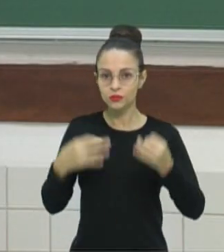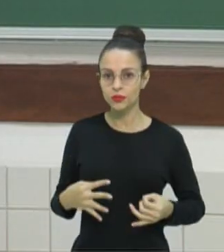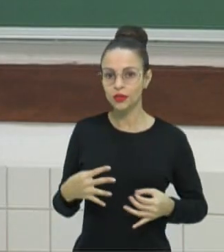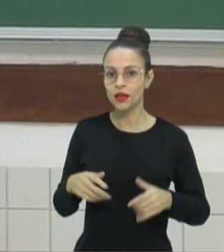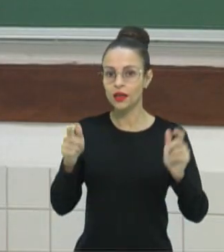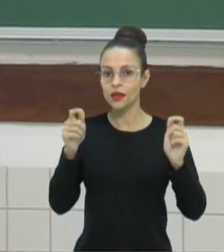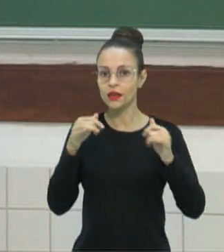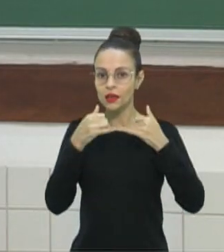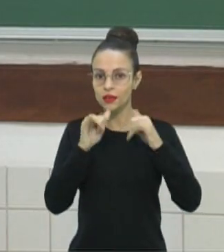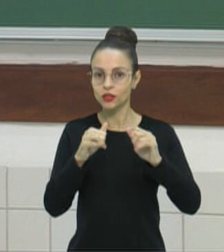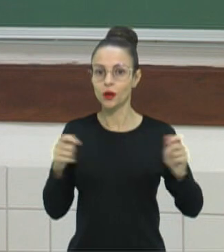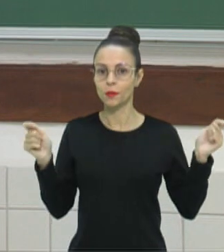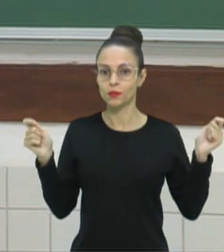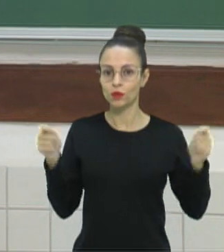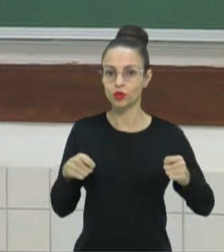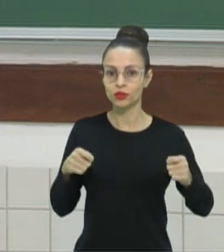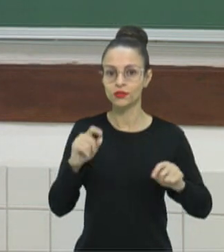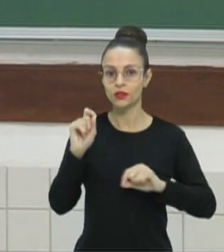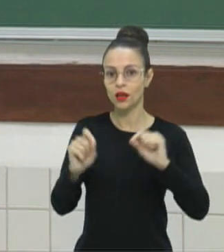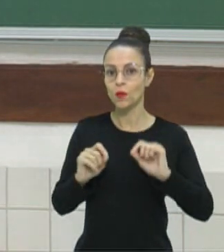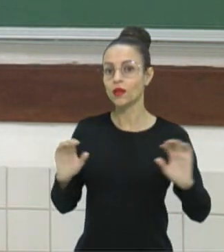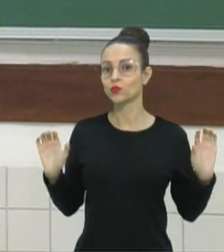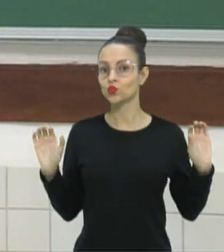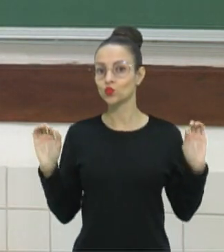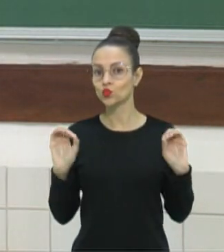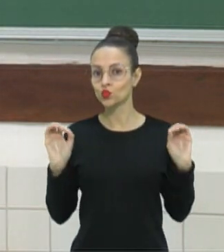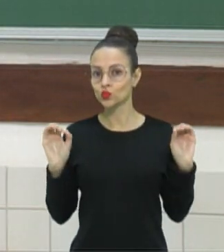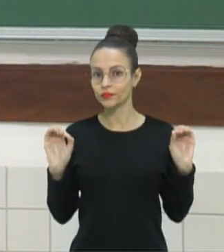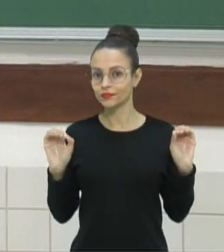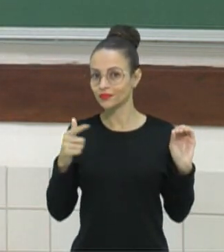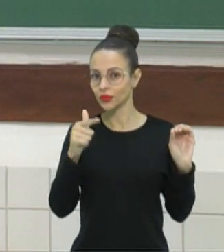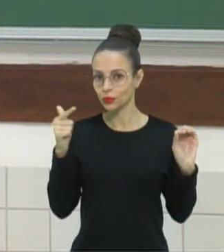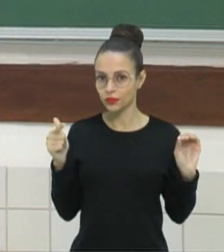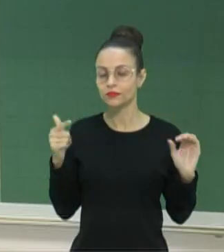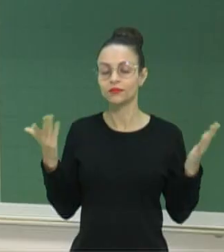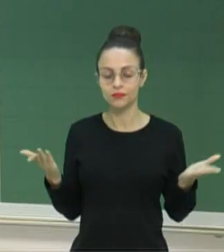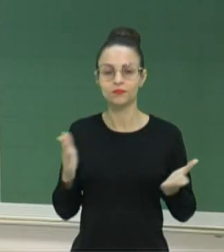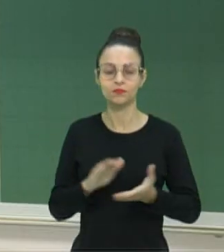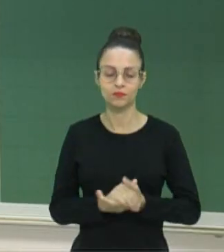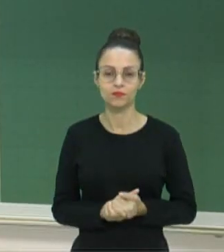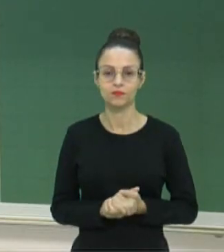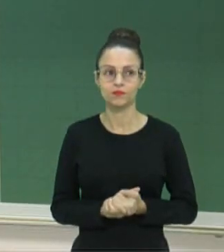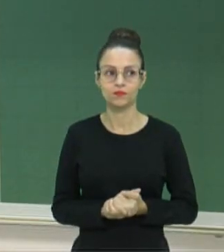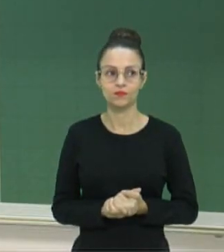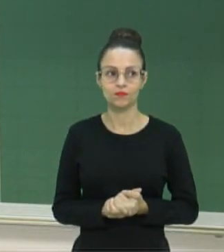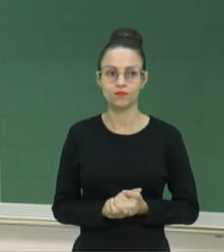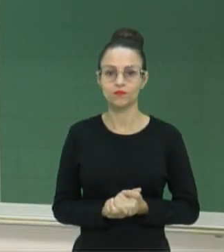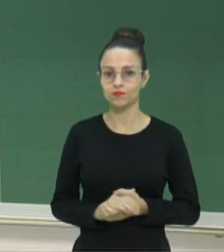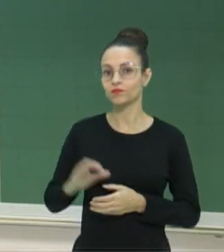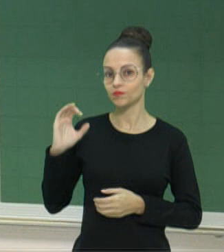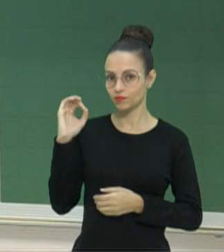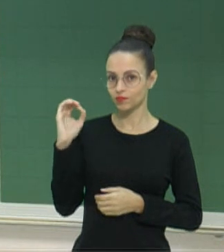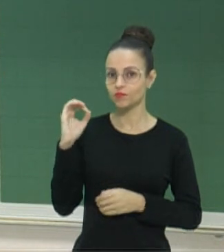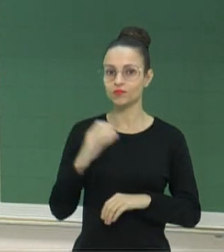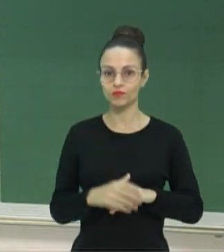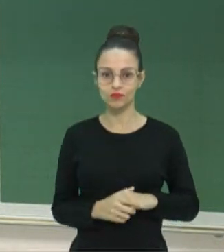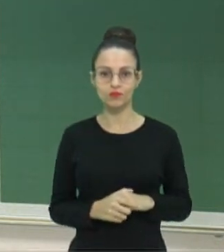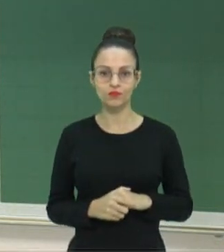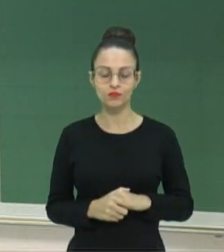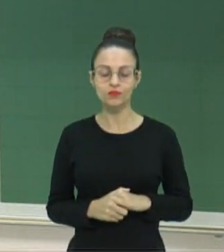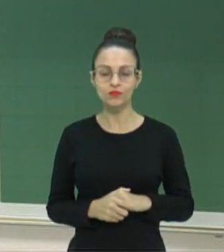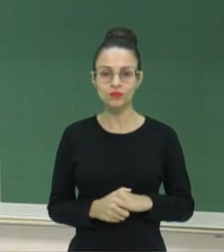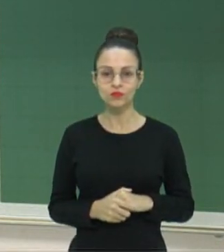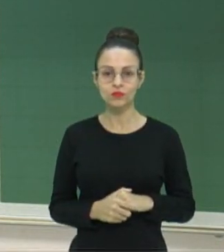potencial ela é nula, certo? Ou seja, esse cara é zero. Então eu